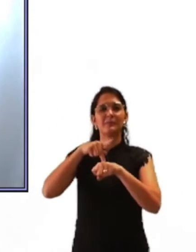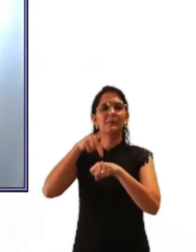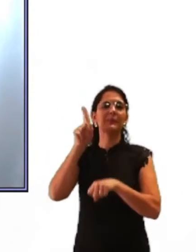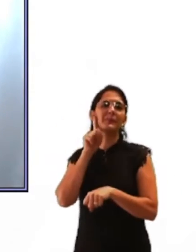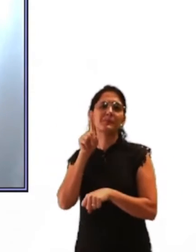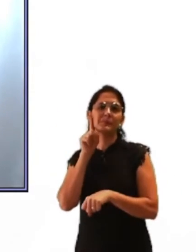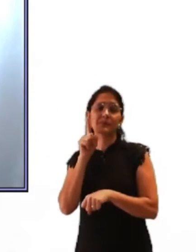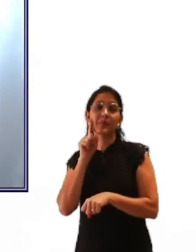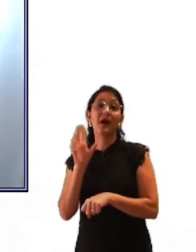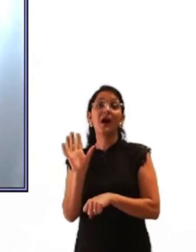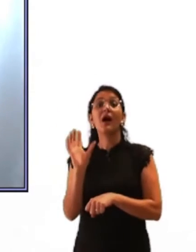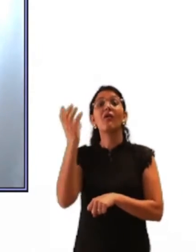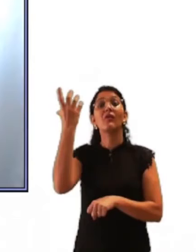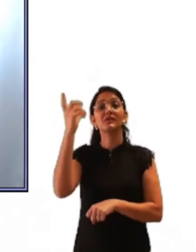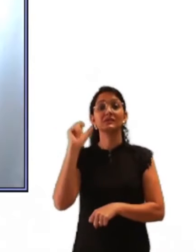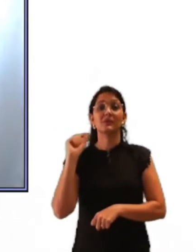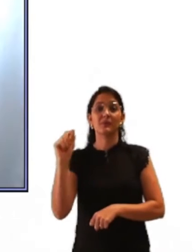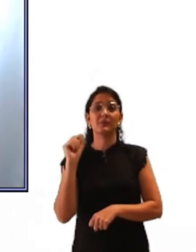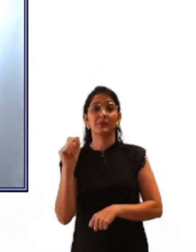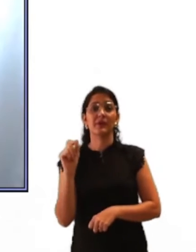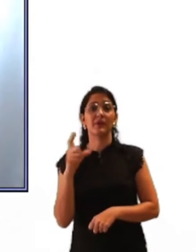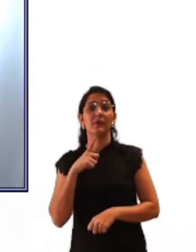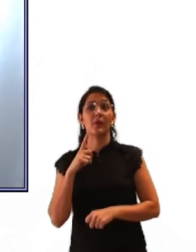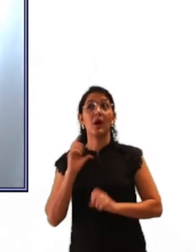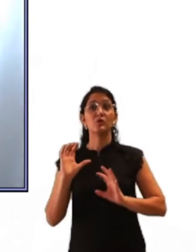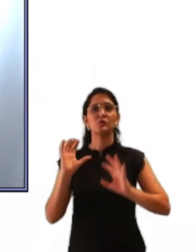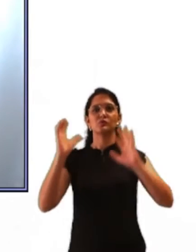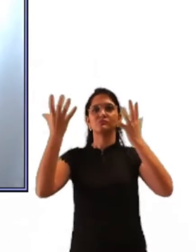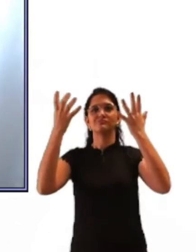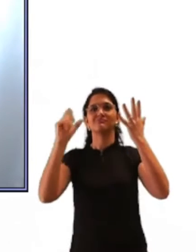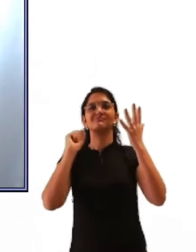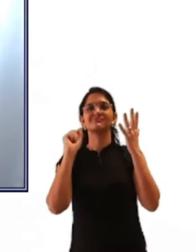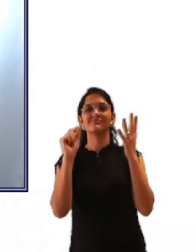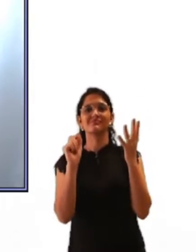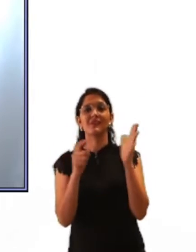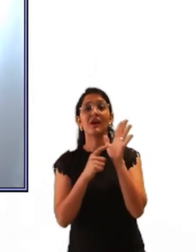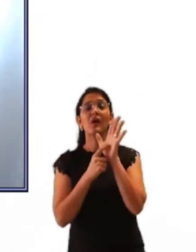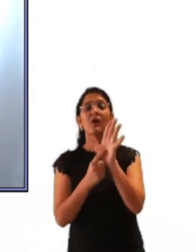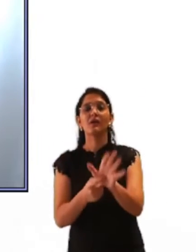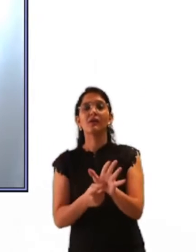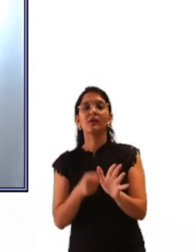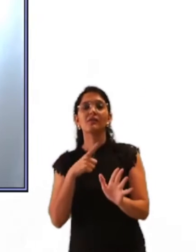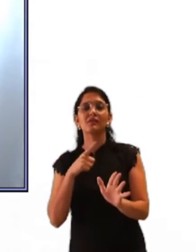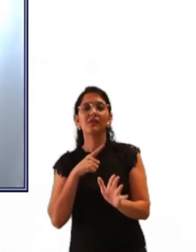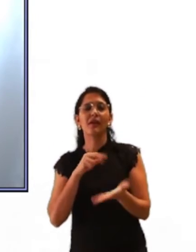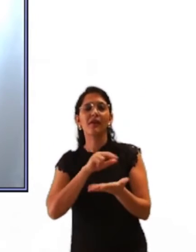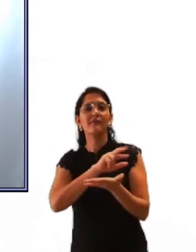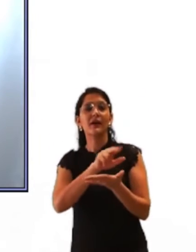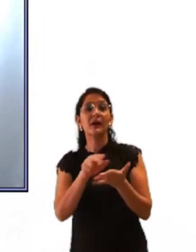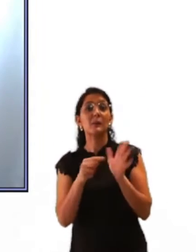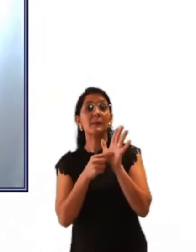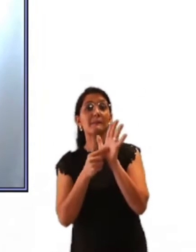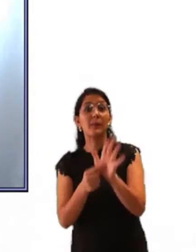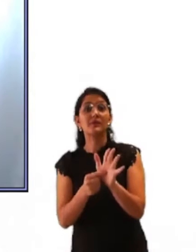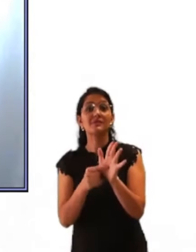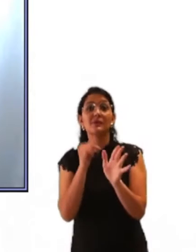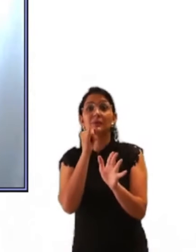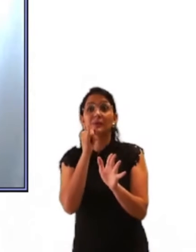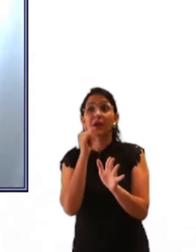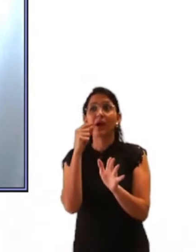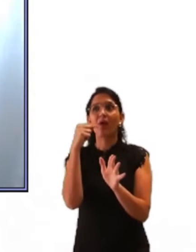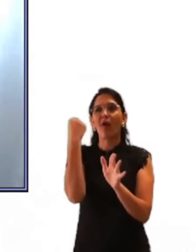show-up. Que é o show-up? Show-up é uma prática que é rechaçada, que é quando, no